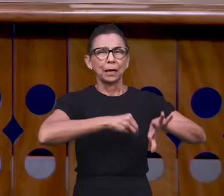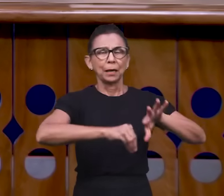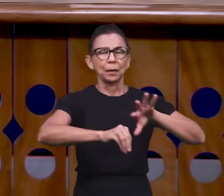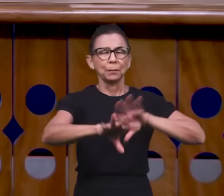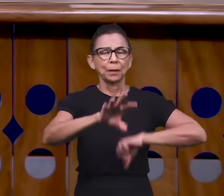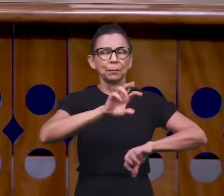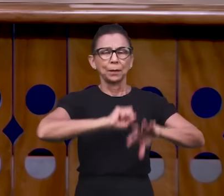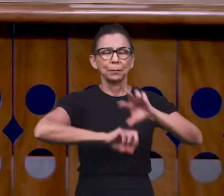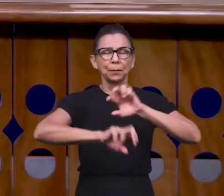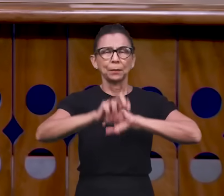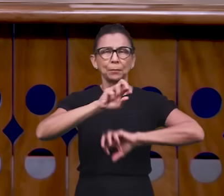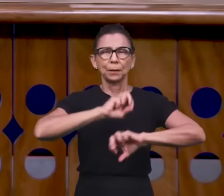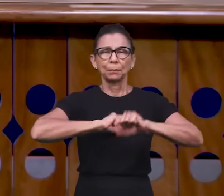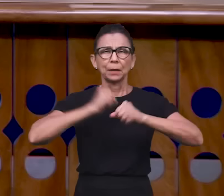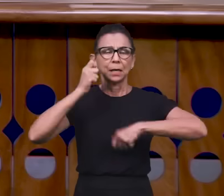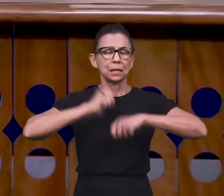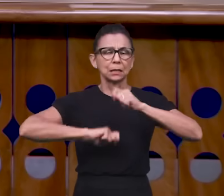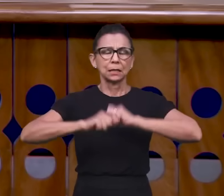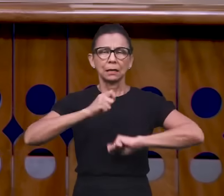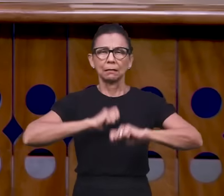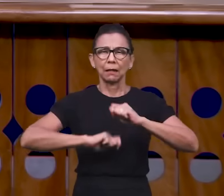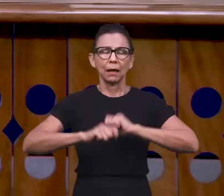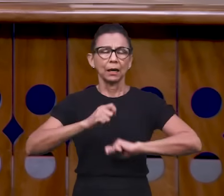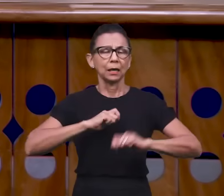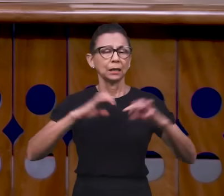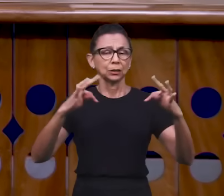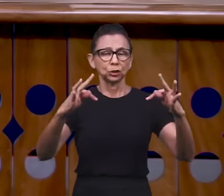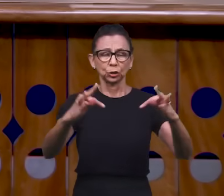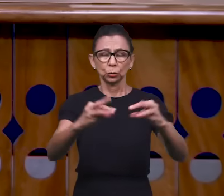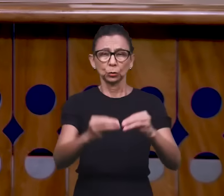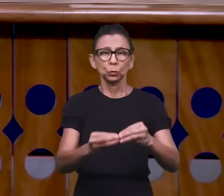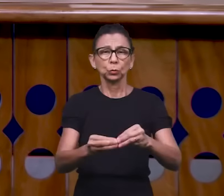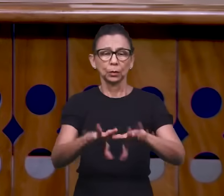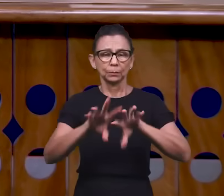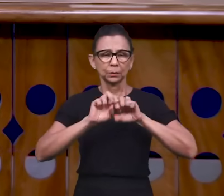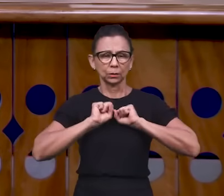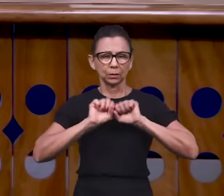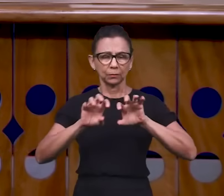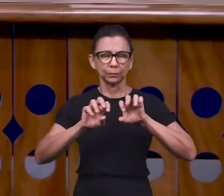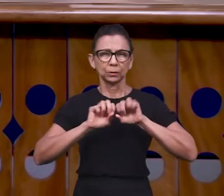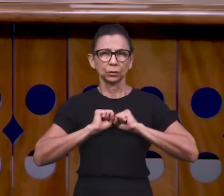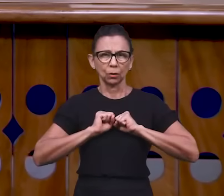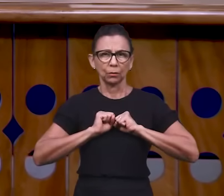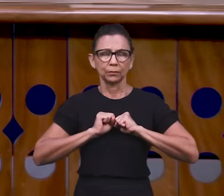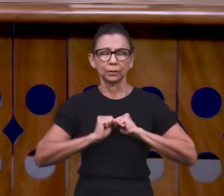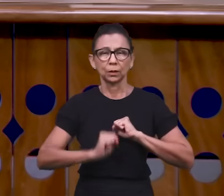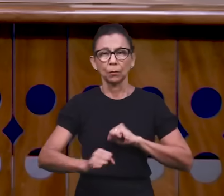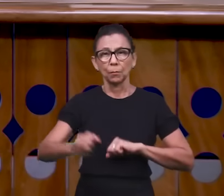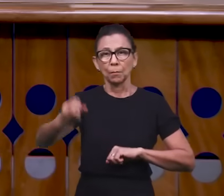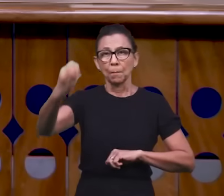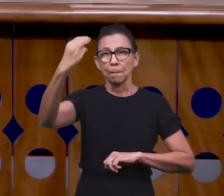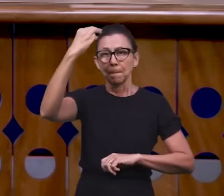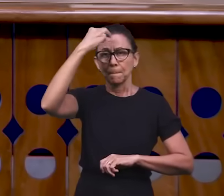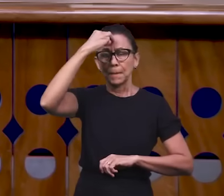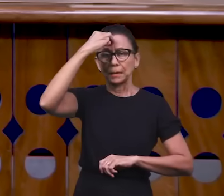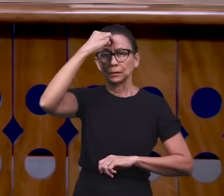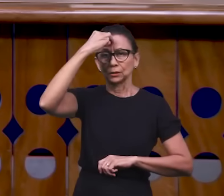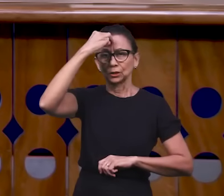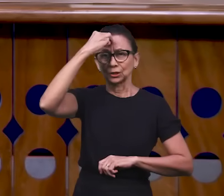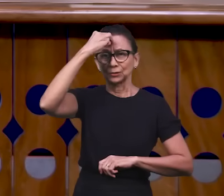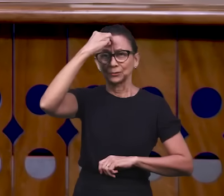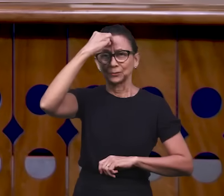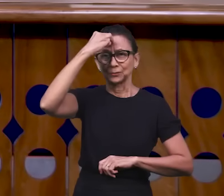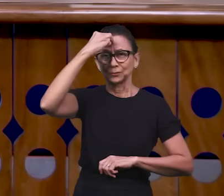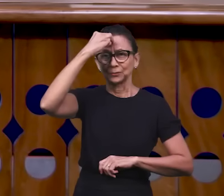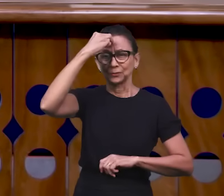ela passa a controlar a carne. Em Sodoma e Gomorra, a carne atingida e, nos dias atuais, a mente dominando